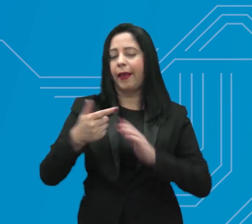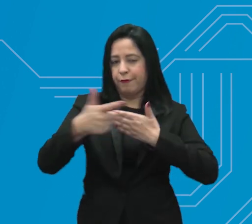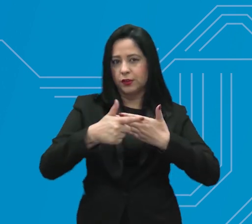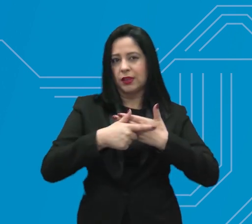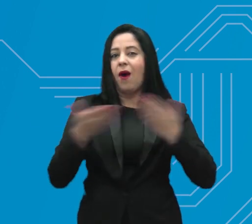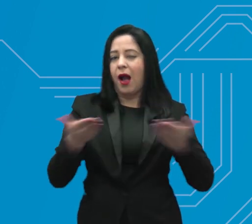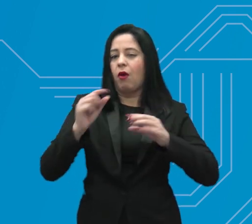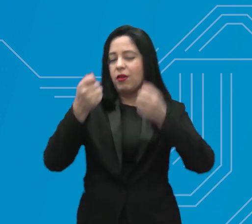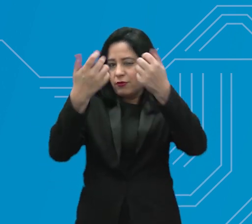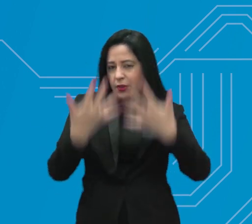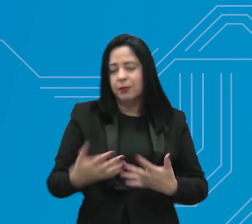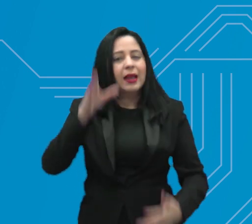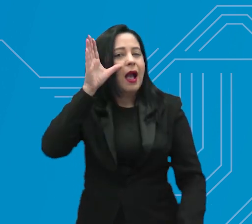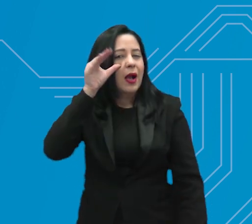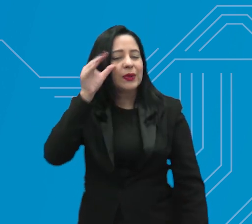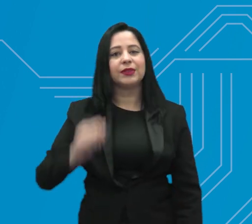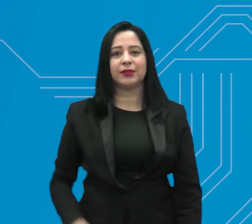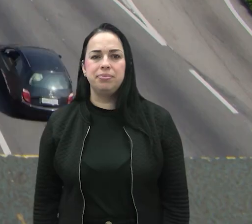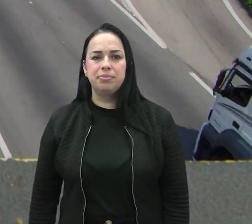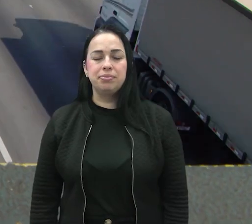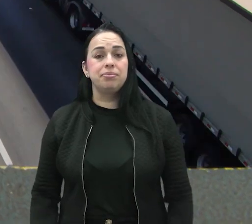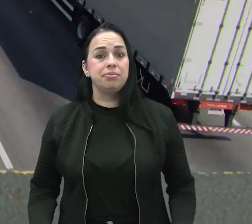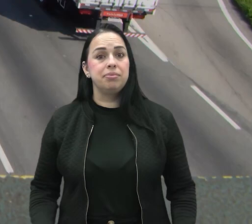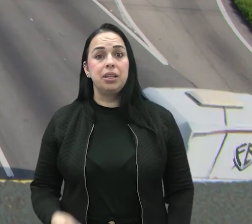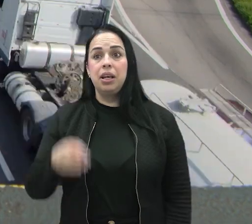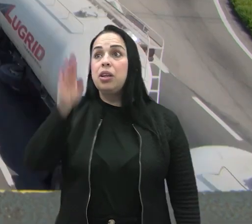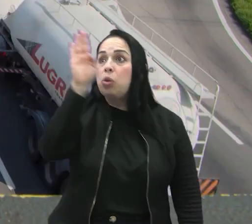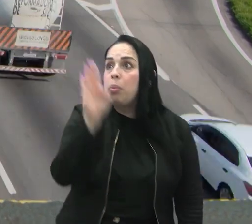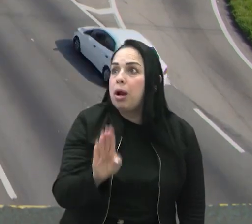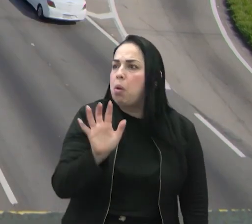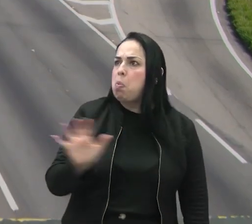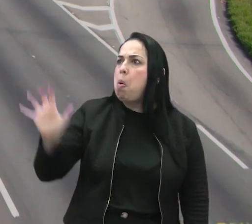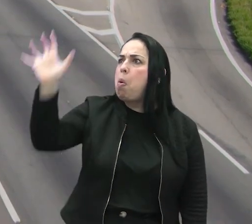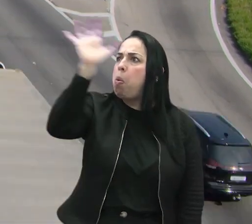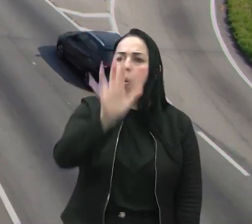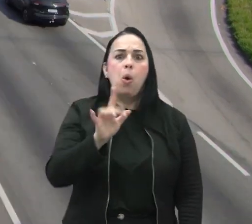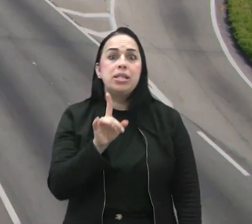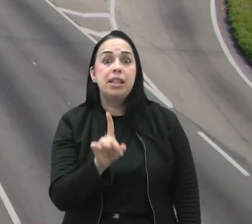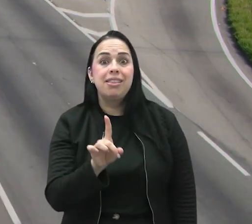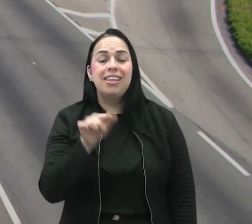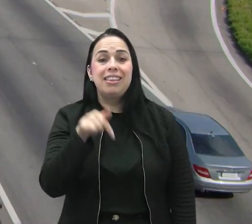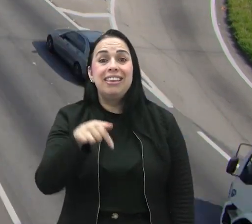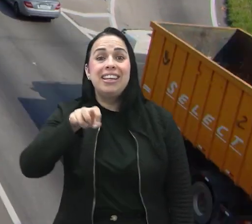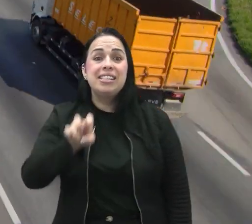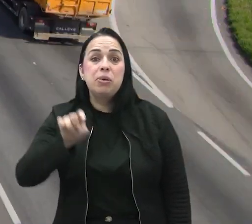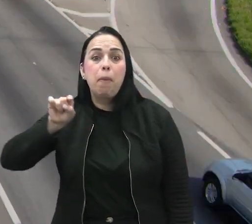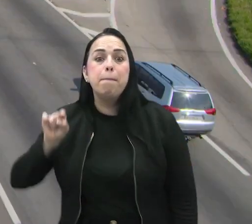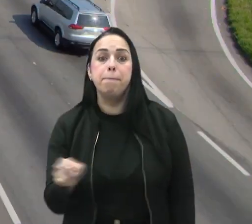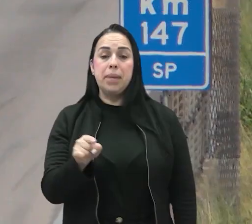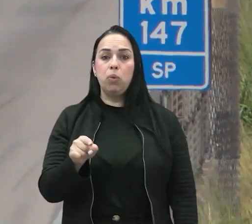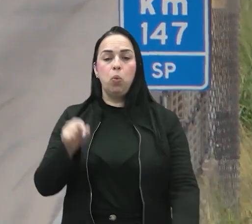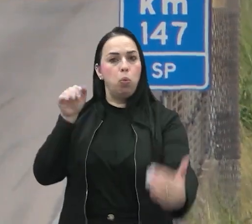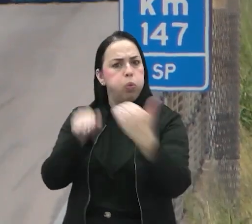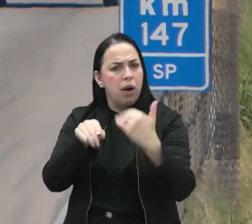nessa reportagem te contamos sobre essa curiosidade. O Brasil tem mais de 75 mil quilômetros de